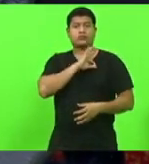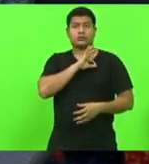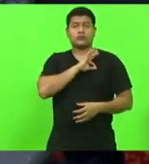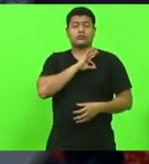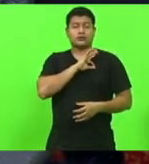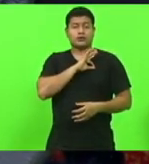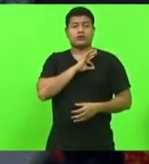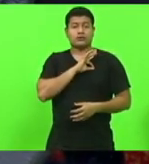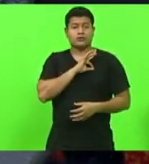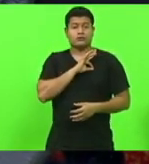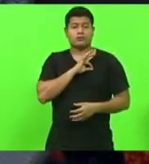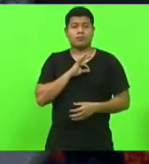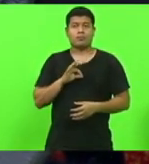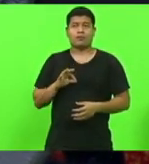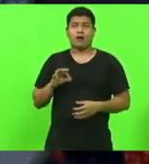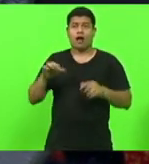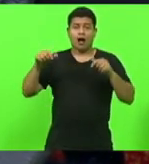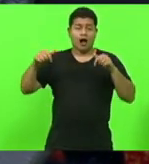nosso